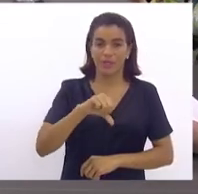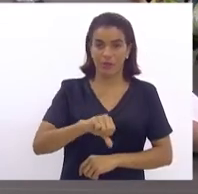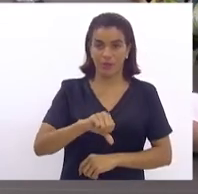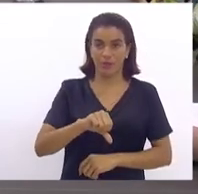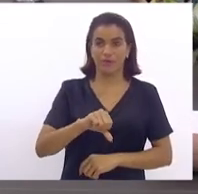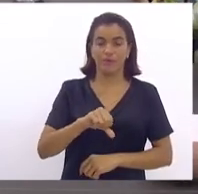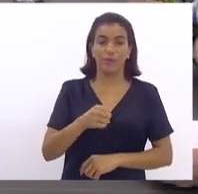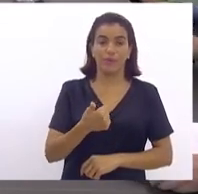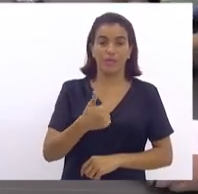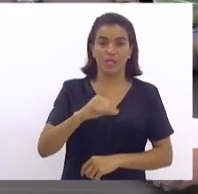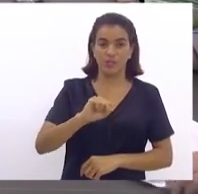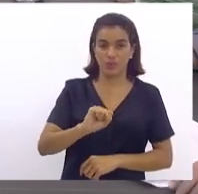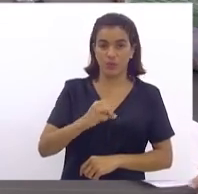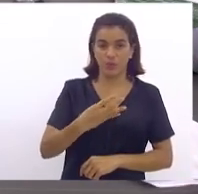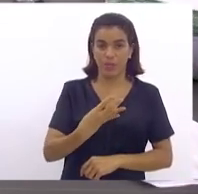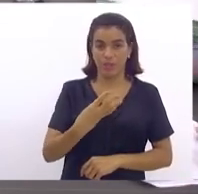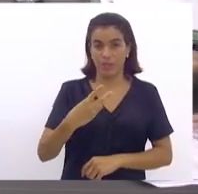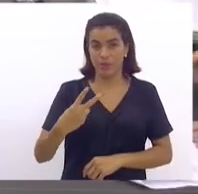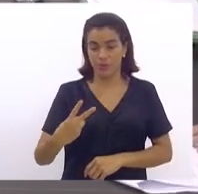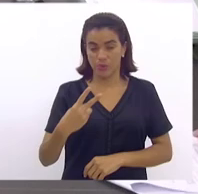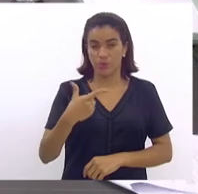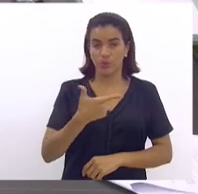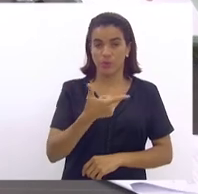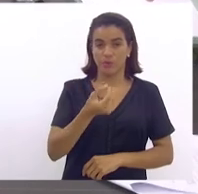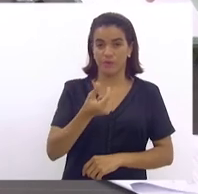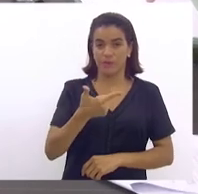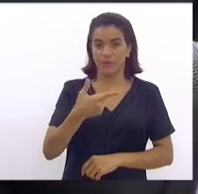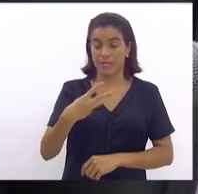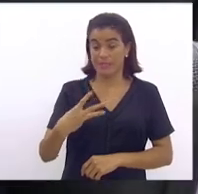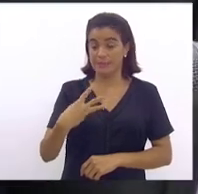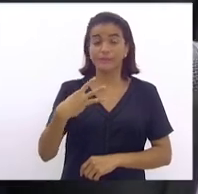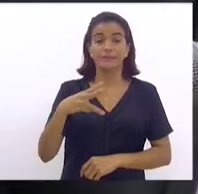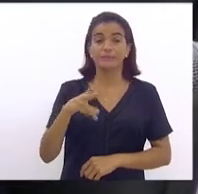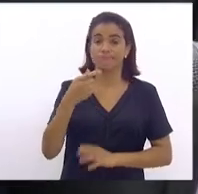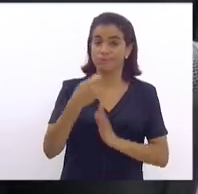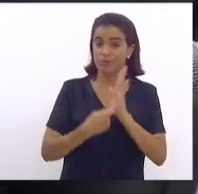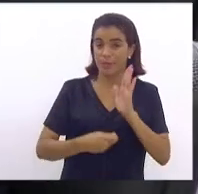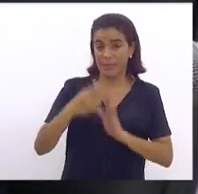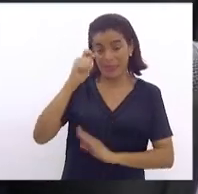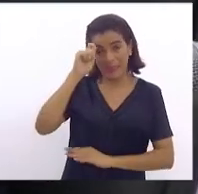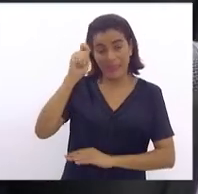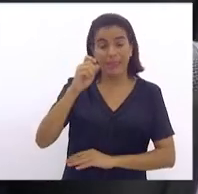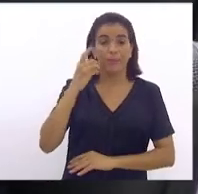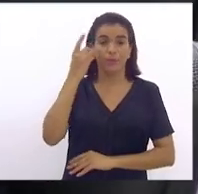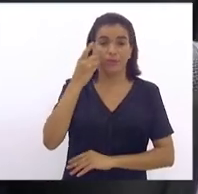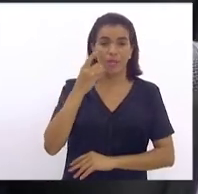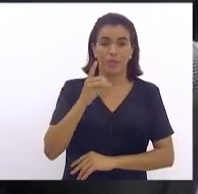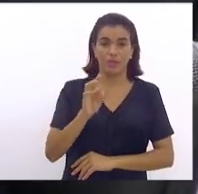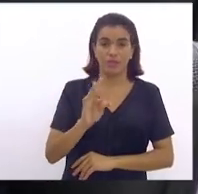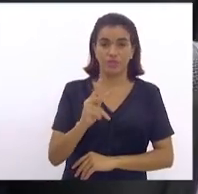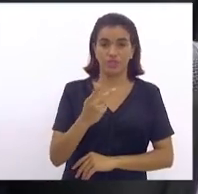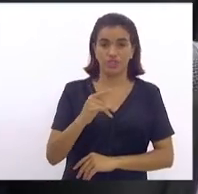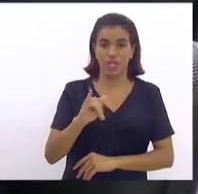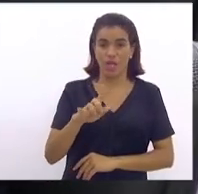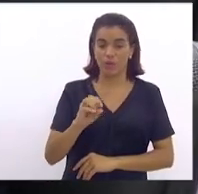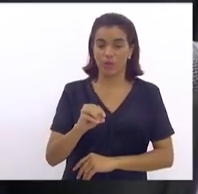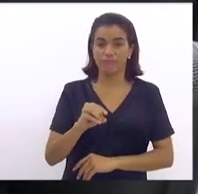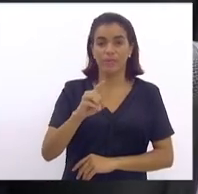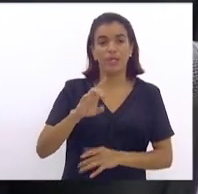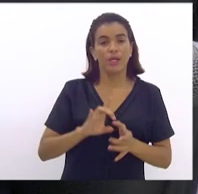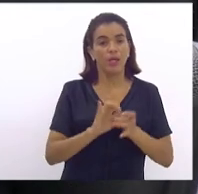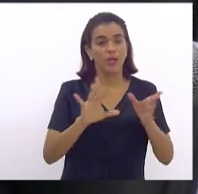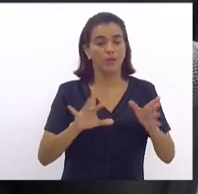o 1842 de 2023, de autoria do deputado Thiago Rangel, que autoriza o Poder Executivo a criar o programa